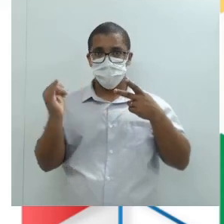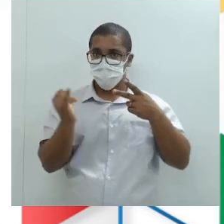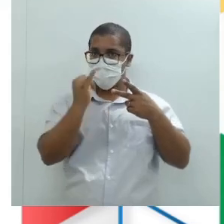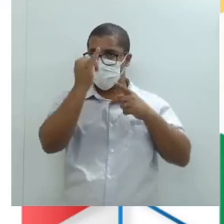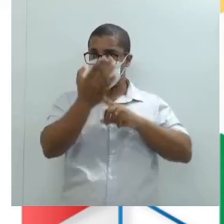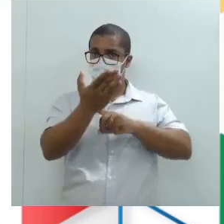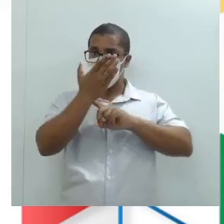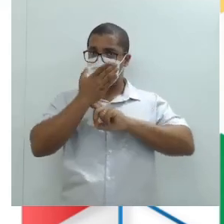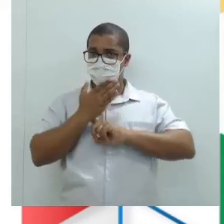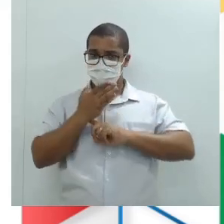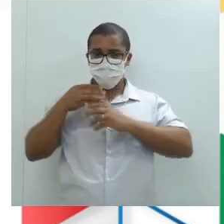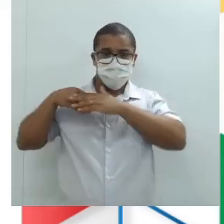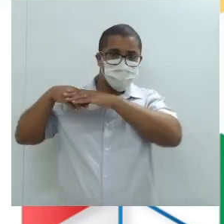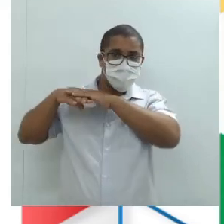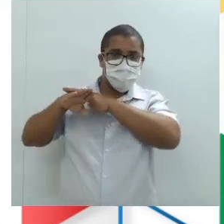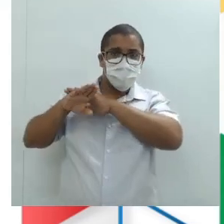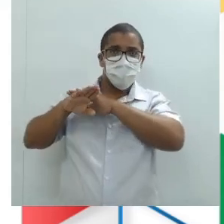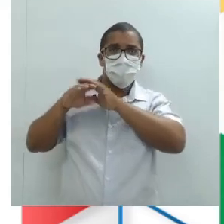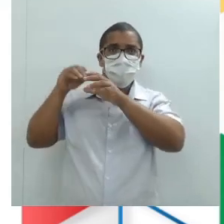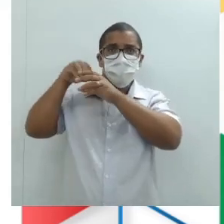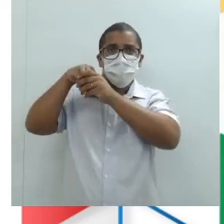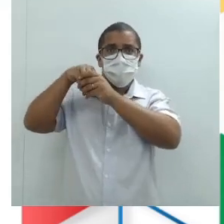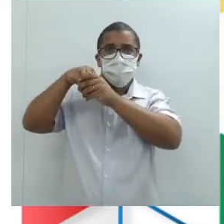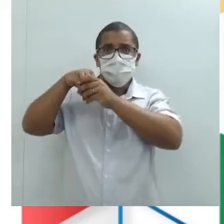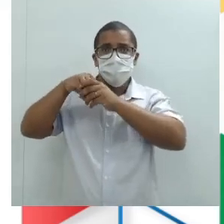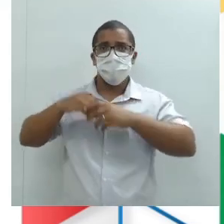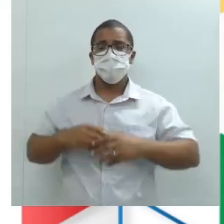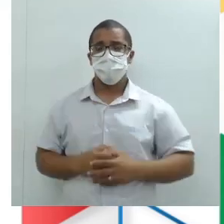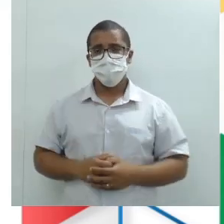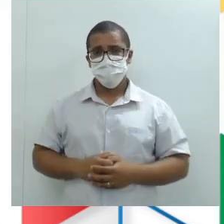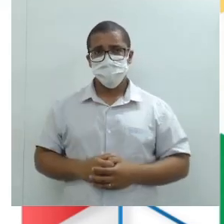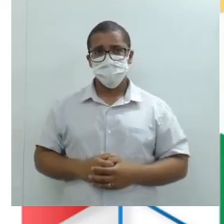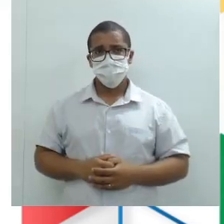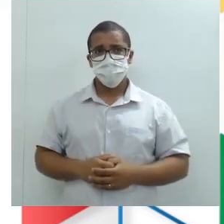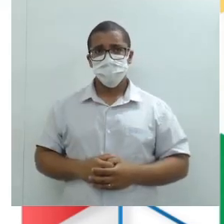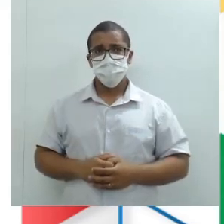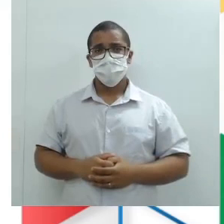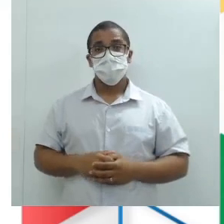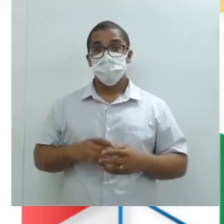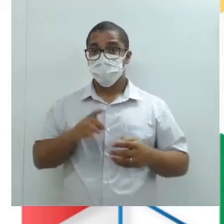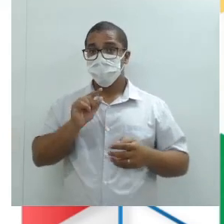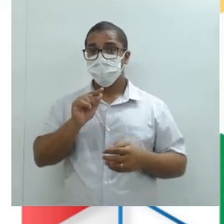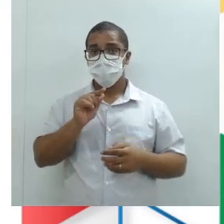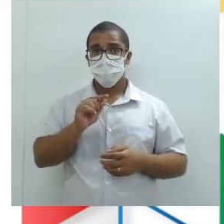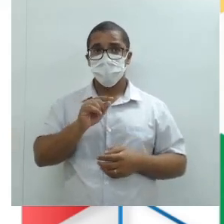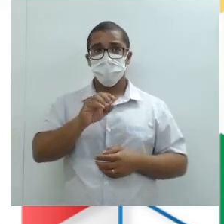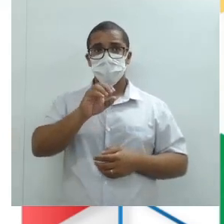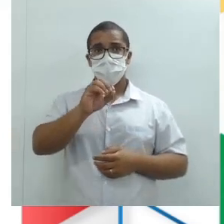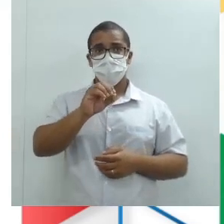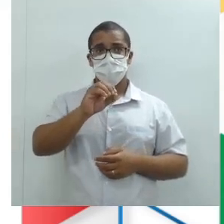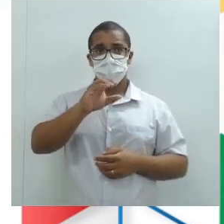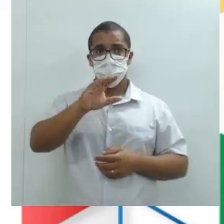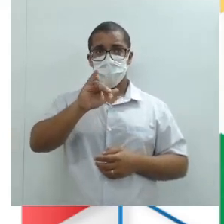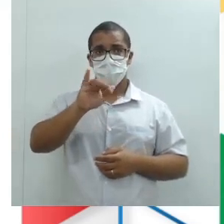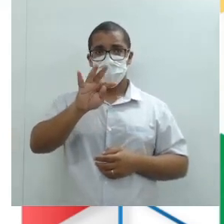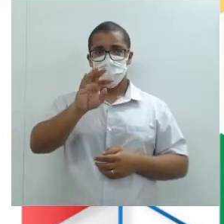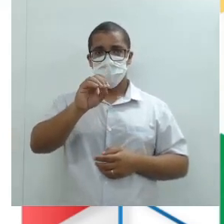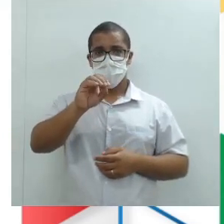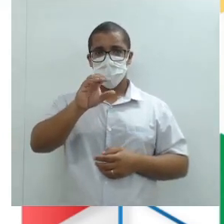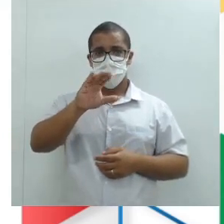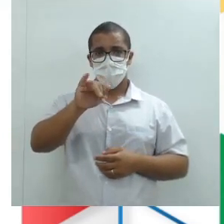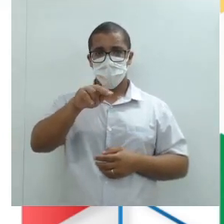posteriormente estocados na hipófise. A ocitocina e o